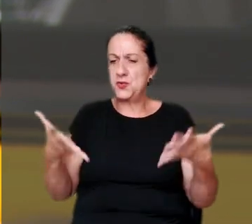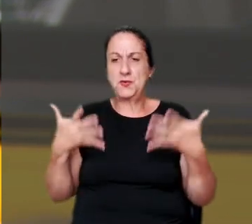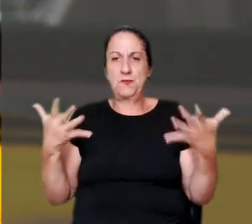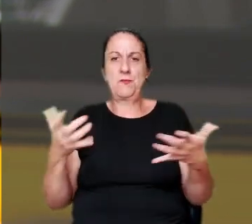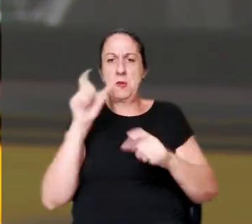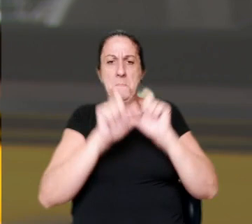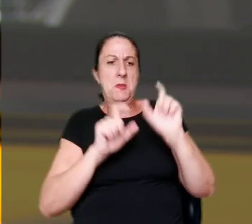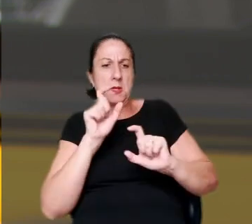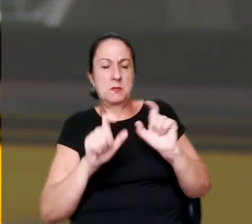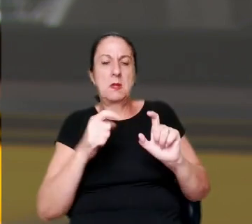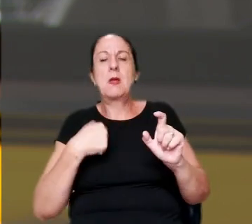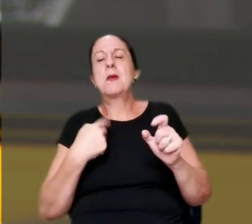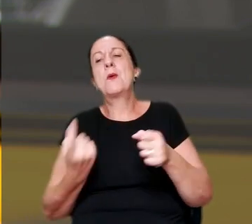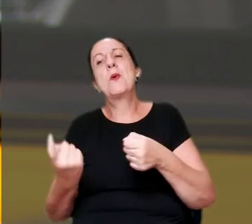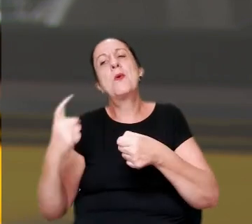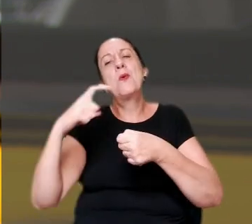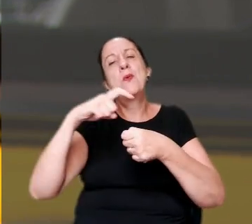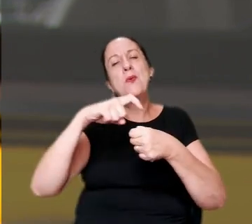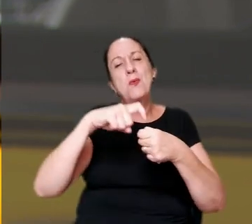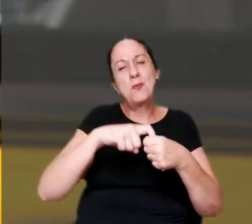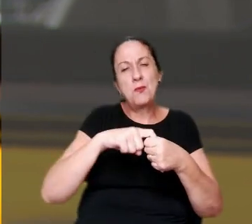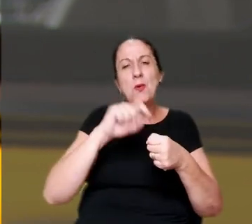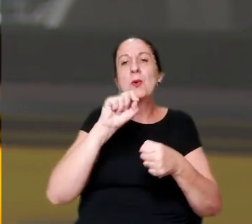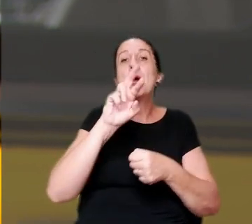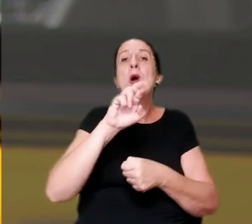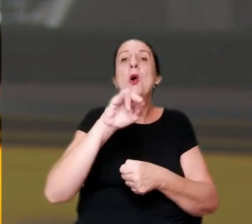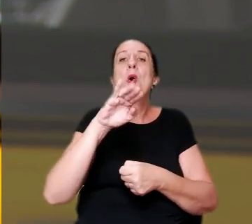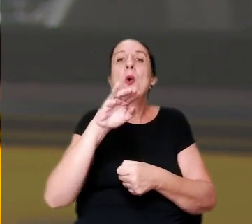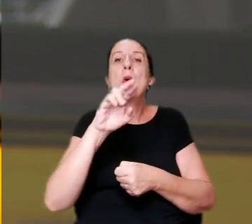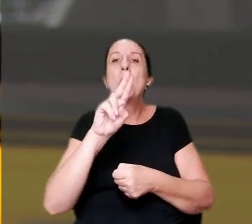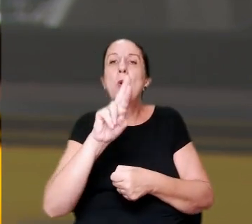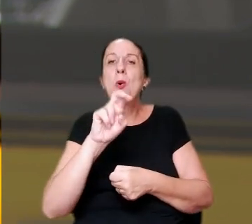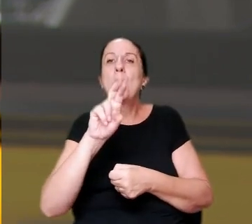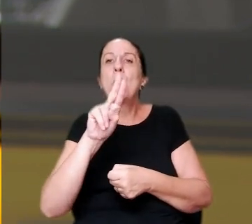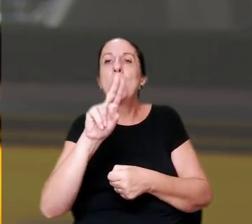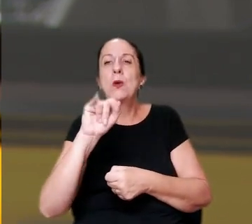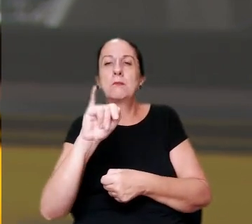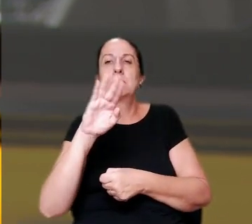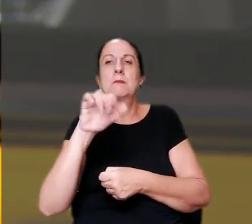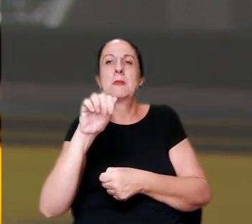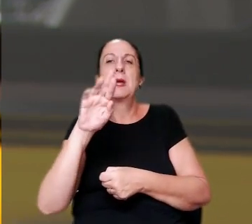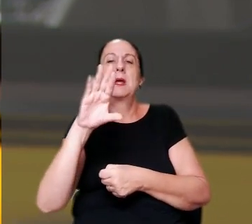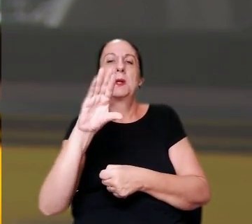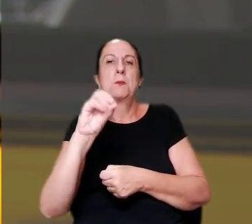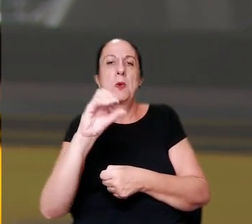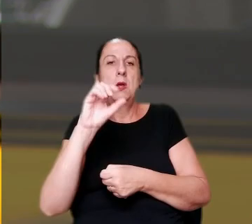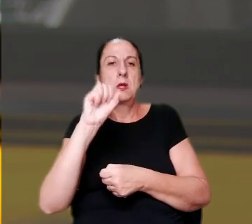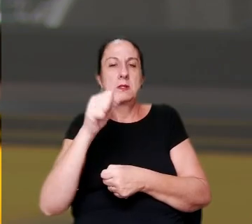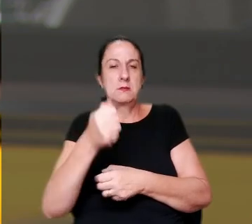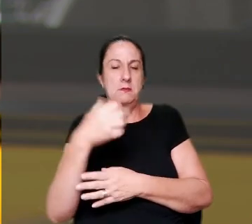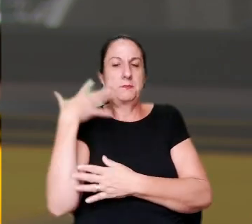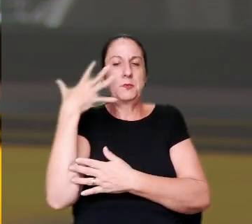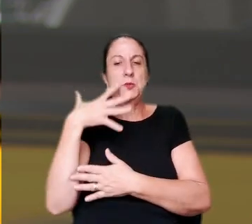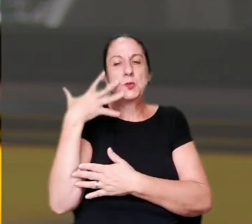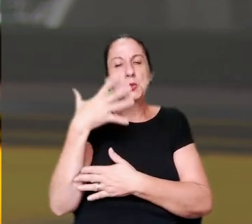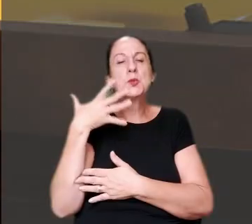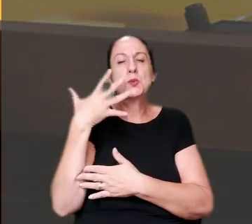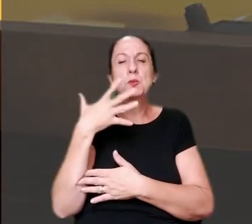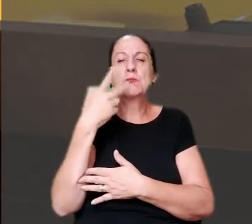tudo mais, eu retomo a lição de Rui Barbosa. No seu discurso